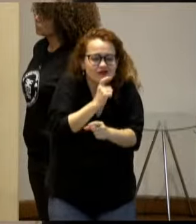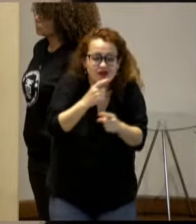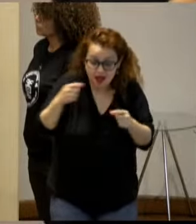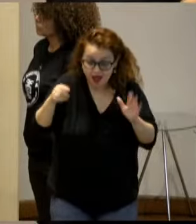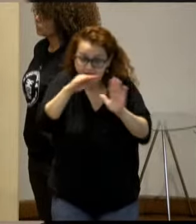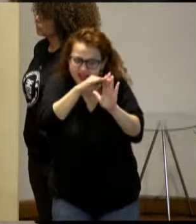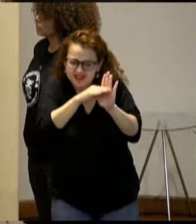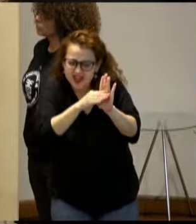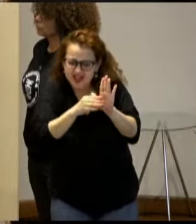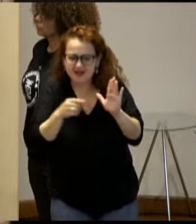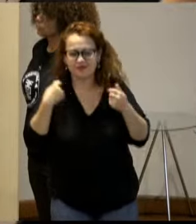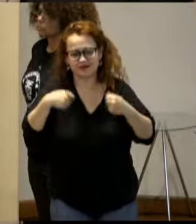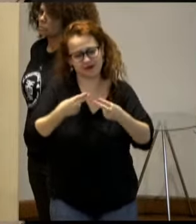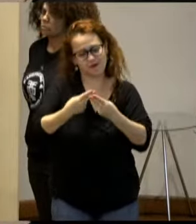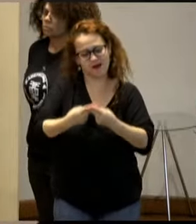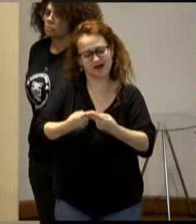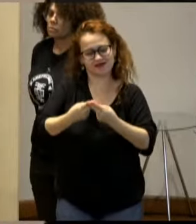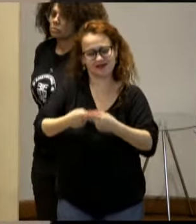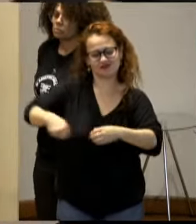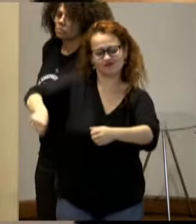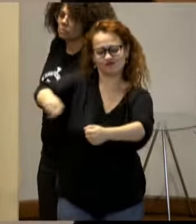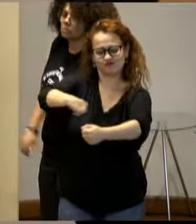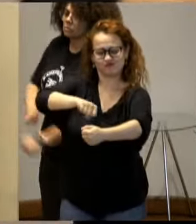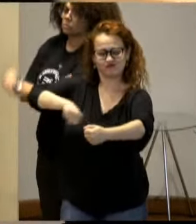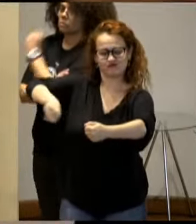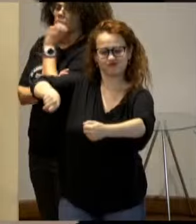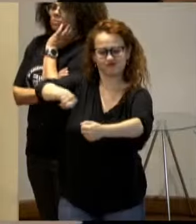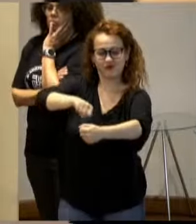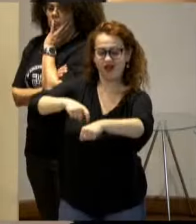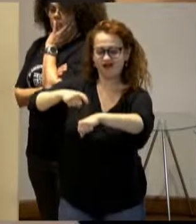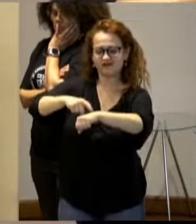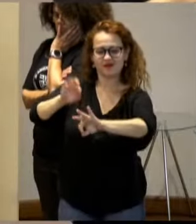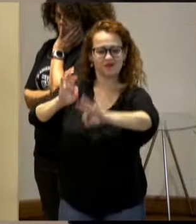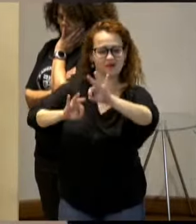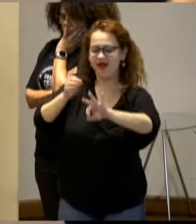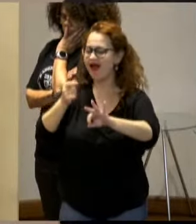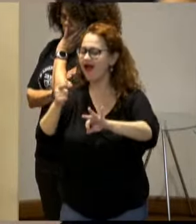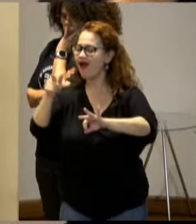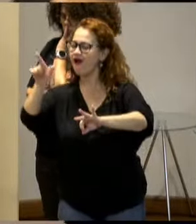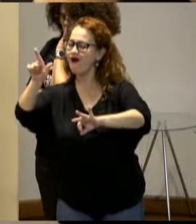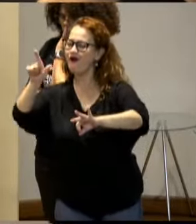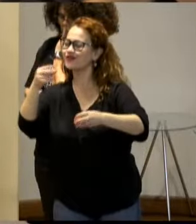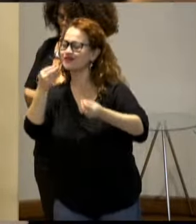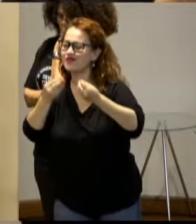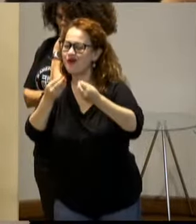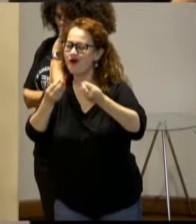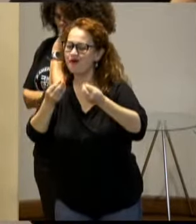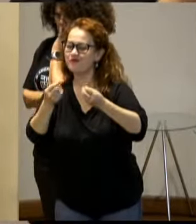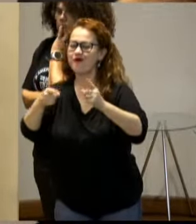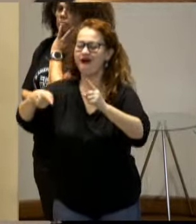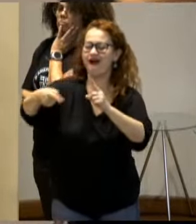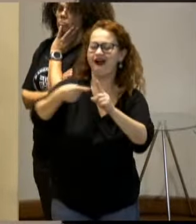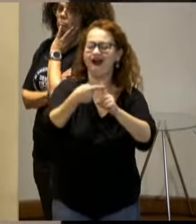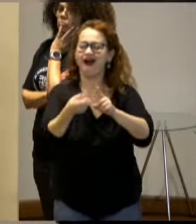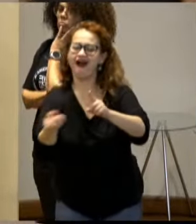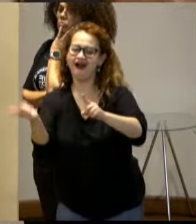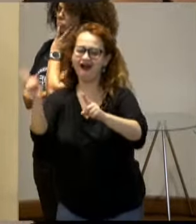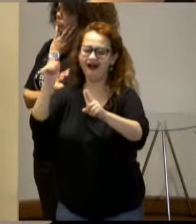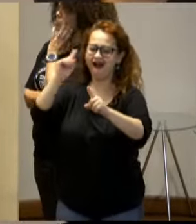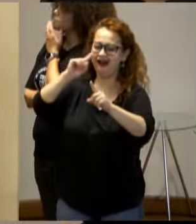muita paciência para o cozimento. Nosso tempo de preparo é outro. Ele vem e volta. É